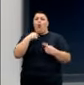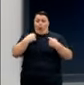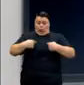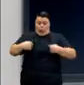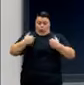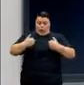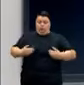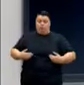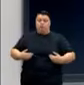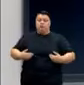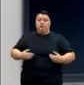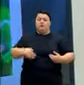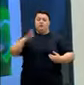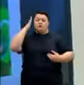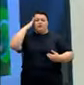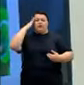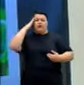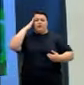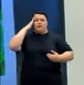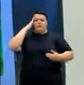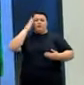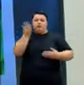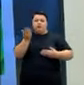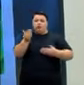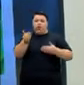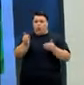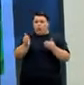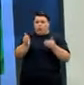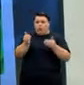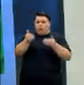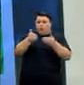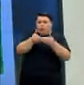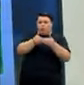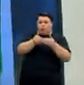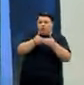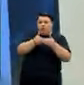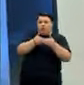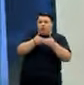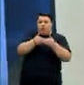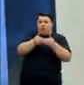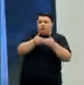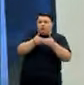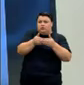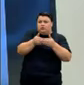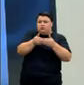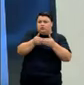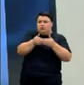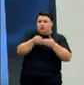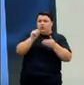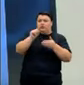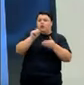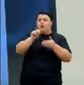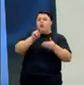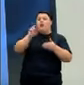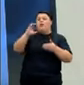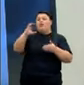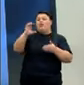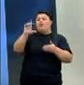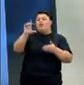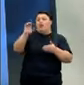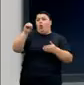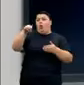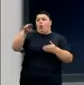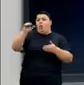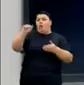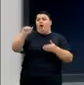aquela parte onde os órgãos ficam guardadinhos, uma cavidade onde abriga os órgãos? É o celoma. Tá? Então, nós temos